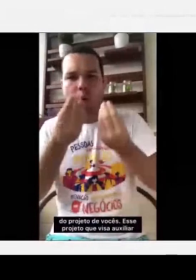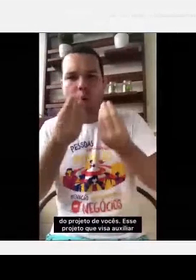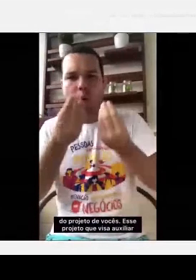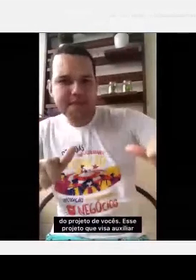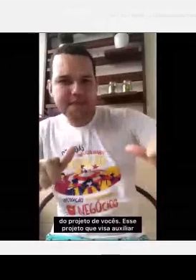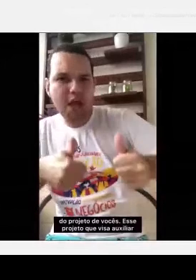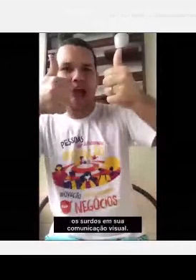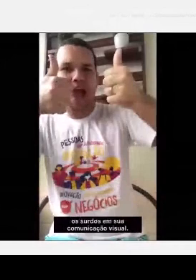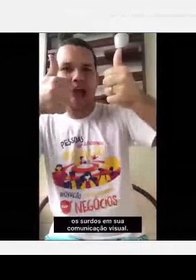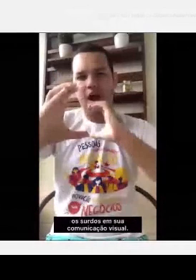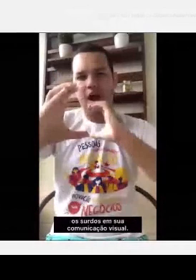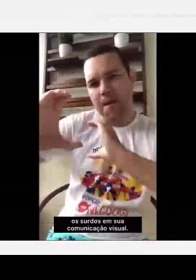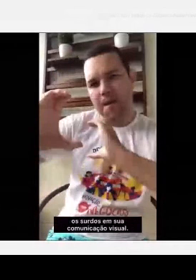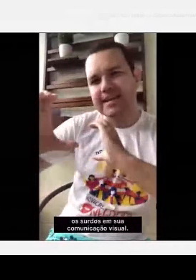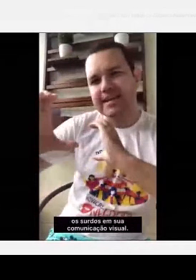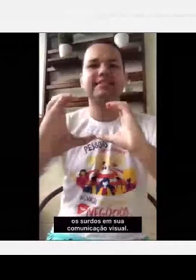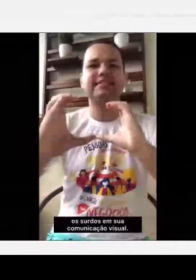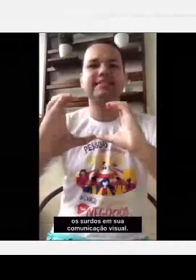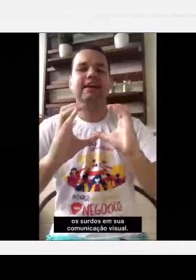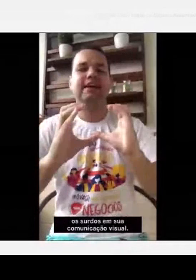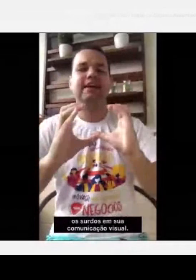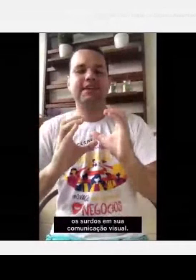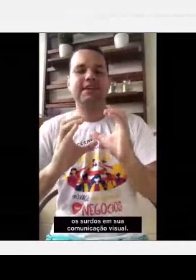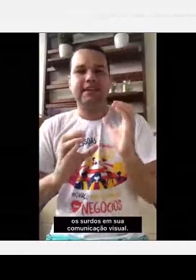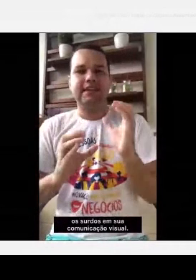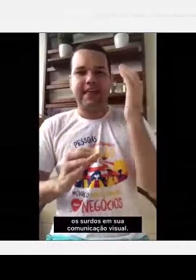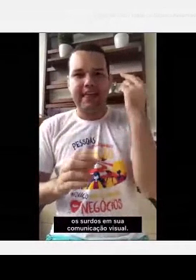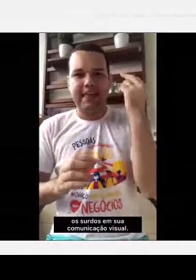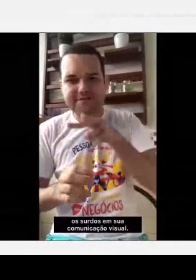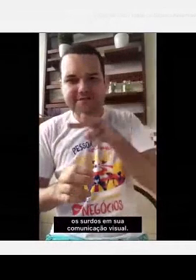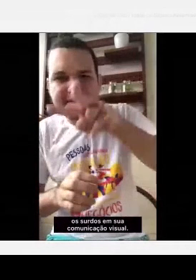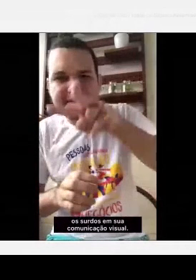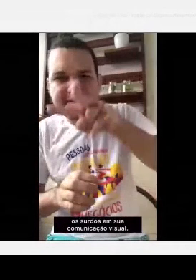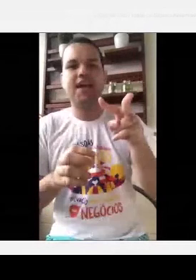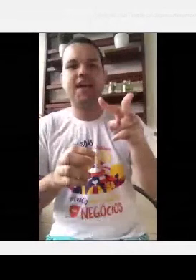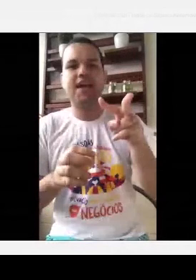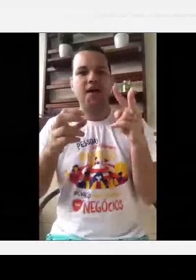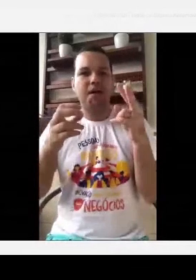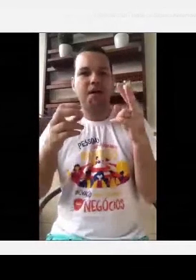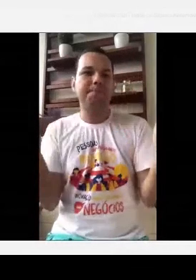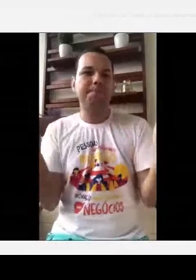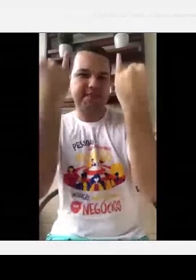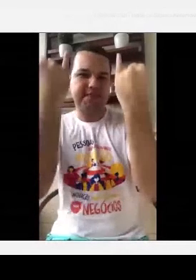que visa auxiliar os surdos em sua comunicação visual.